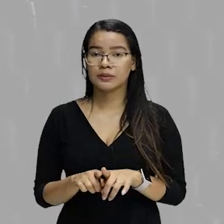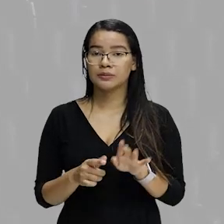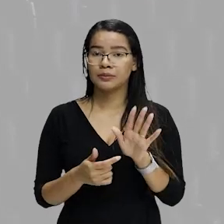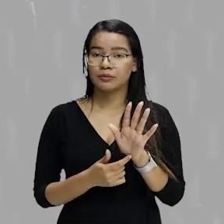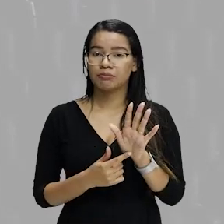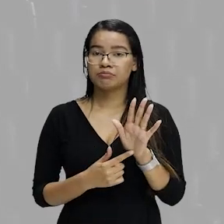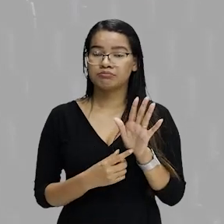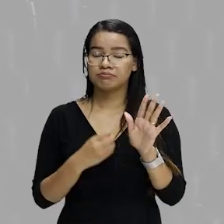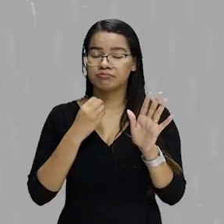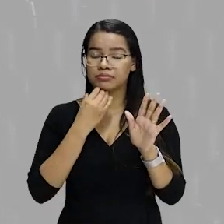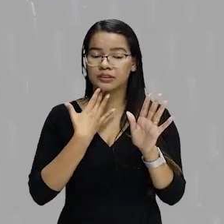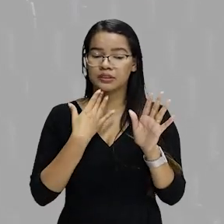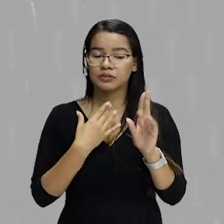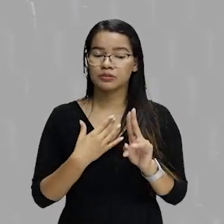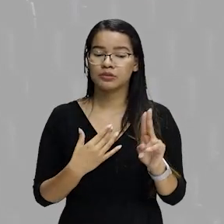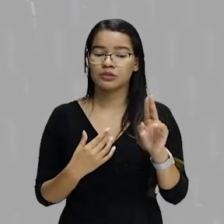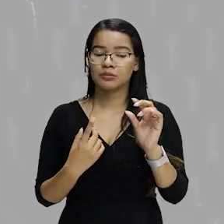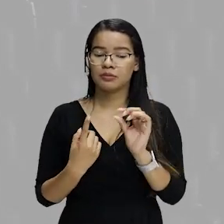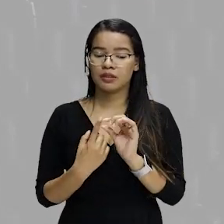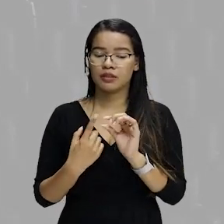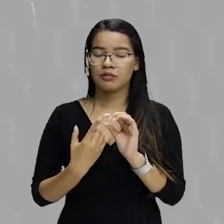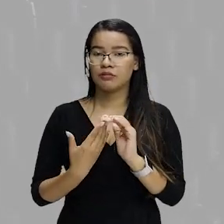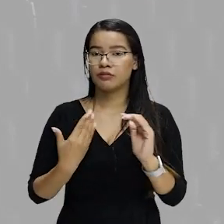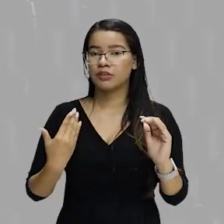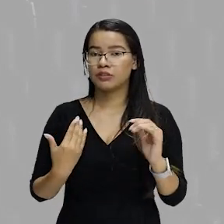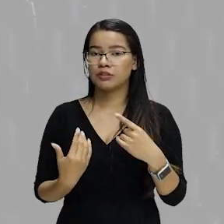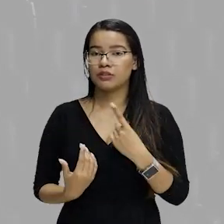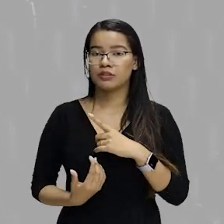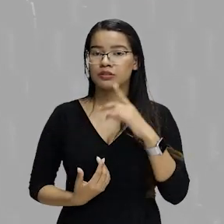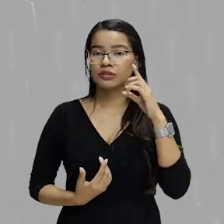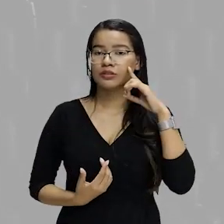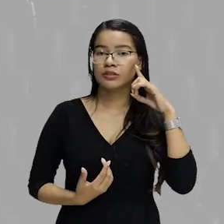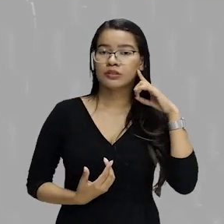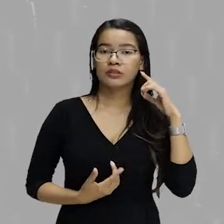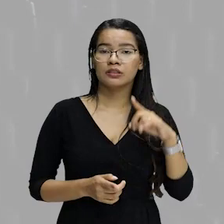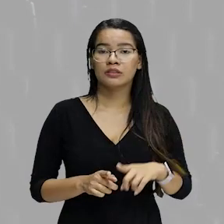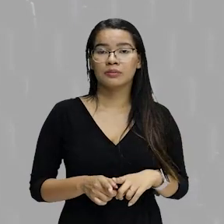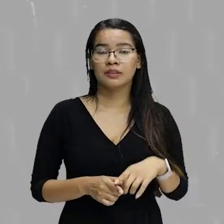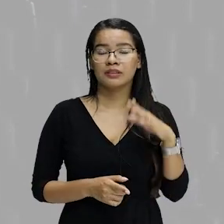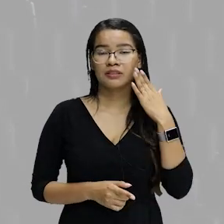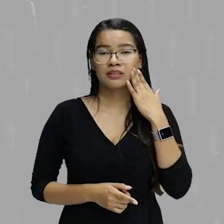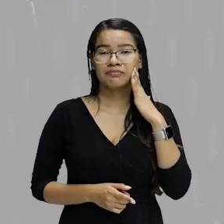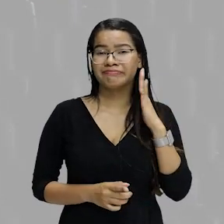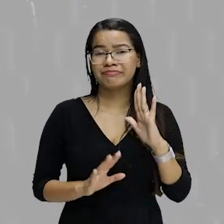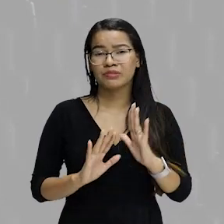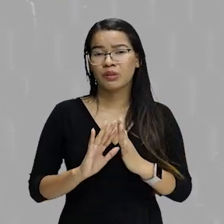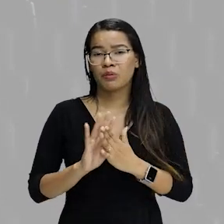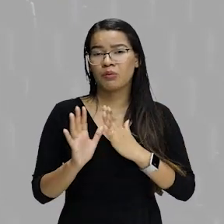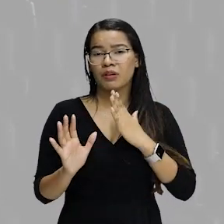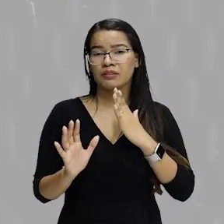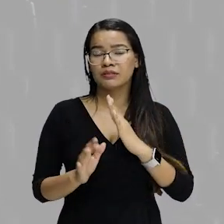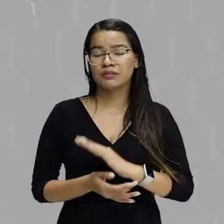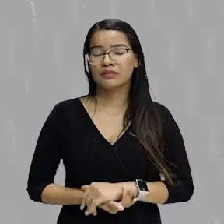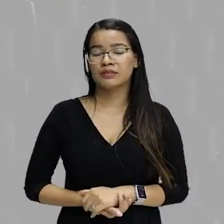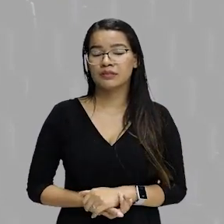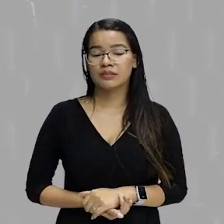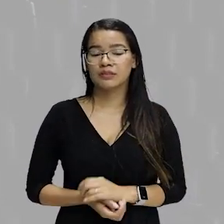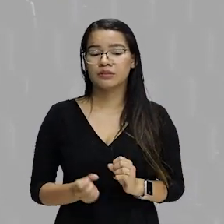acentuada, né? O uso de palavras fora do nosso cotidiano, fora do nosso entendimento. Augusto dos Anjos, em